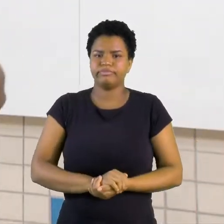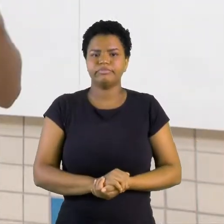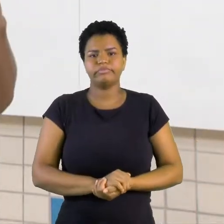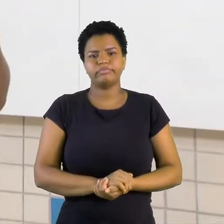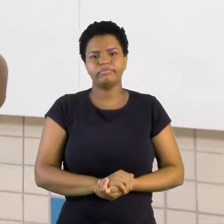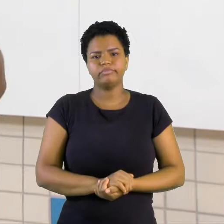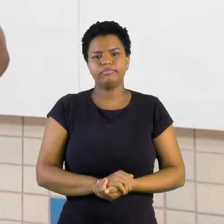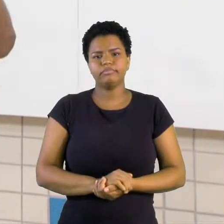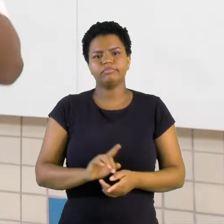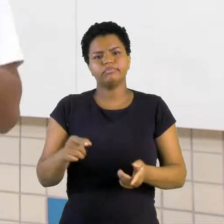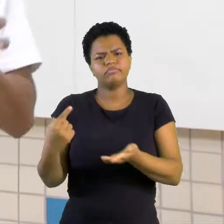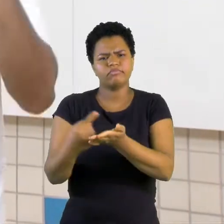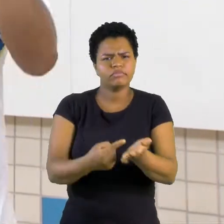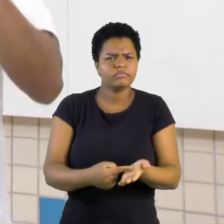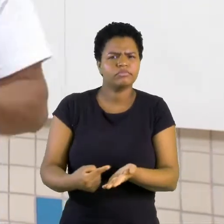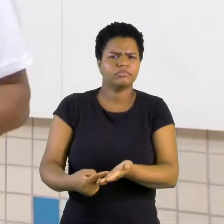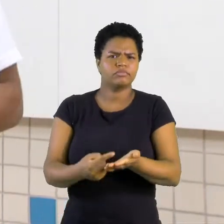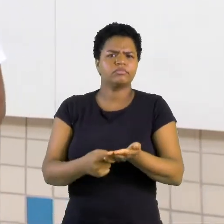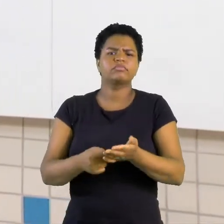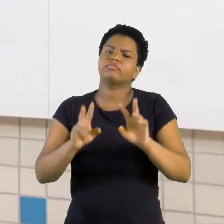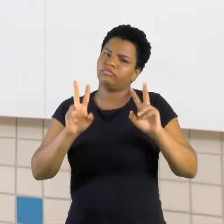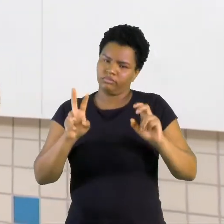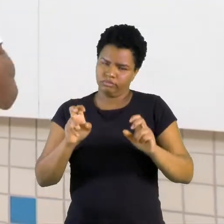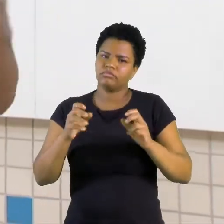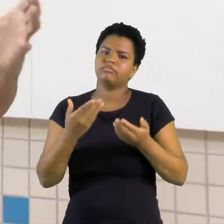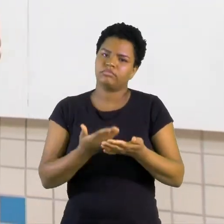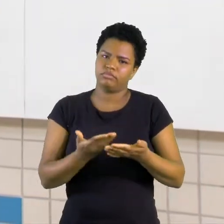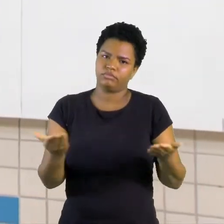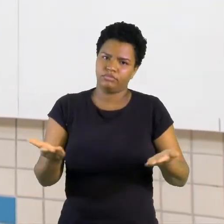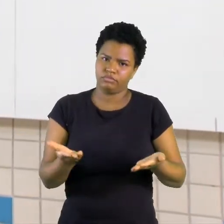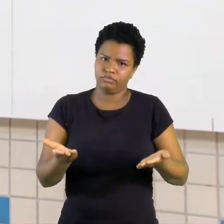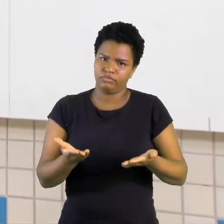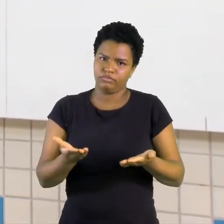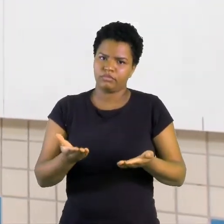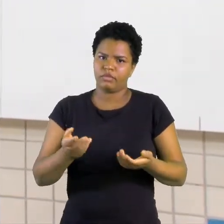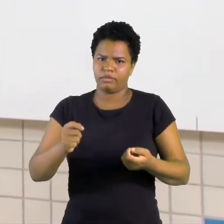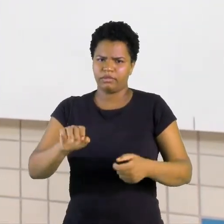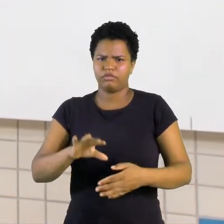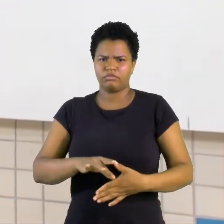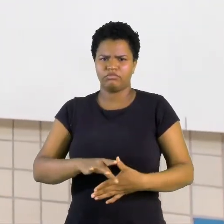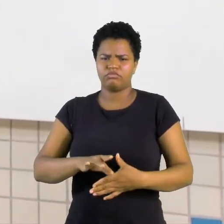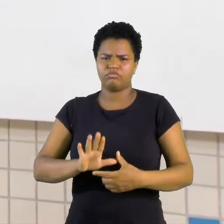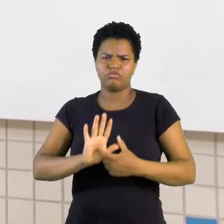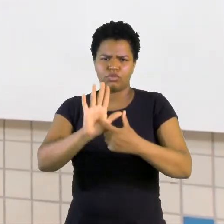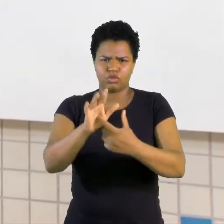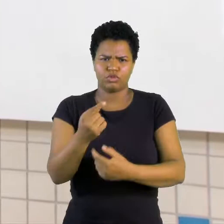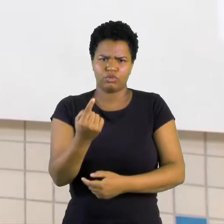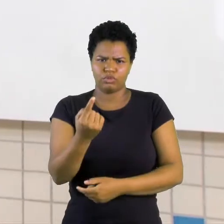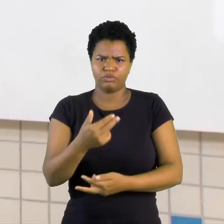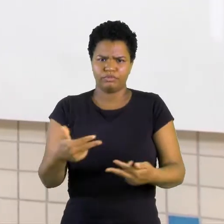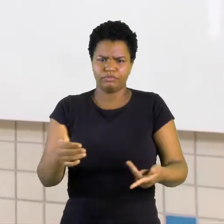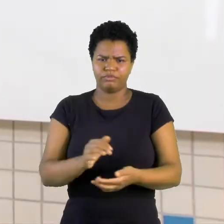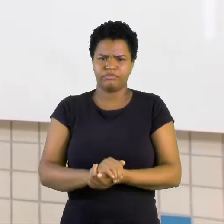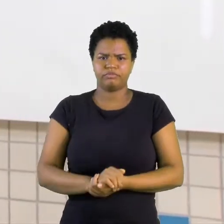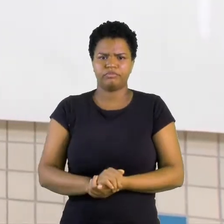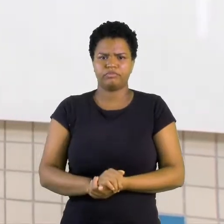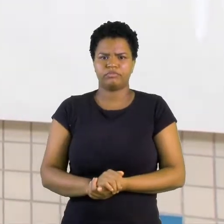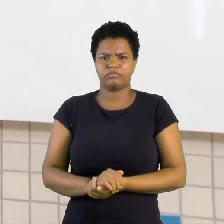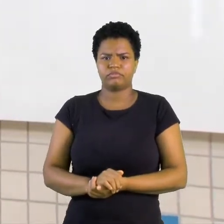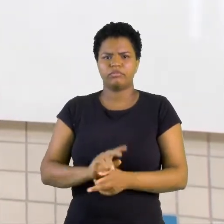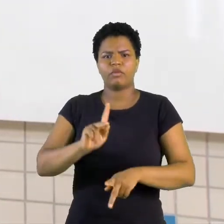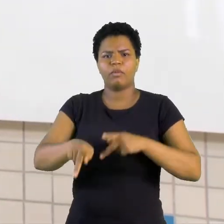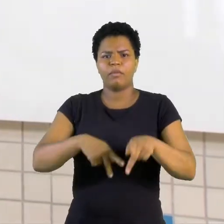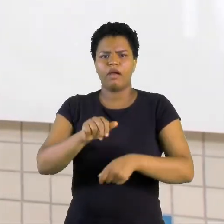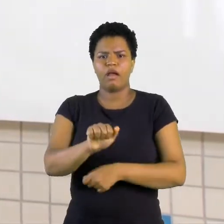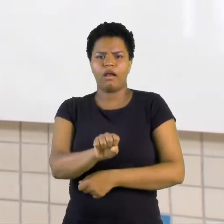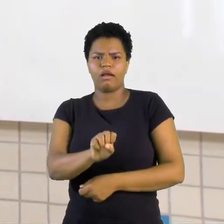sobre conciliação, que está também no tema da nossa aula, devemos destacar um ponto. Povos como os povos astecas,